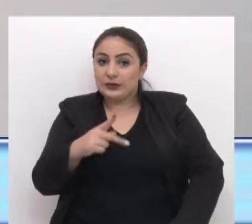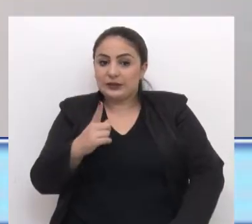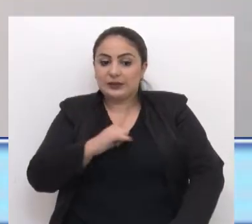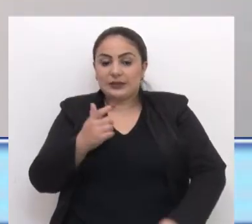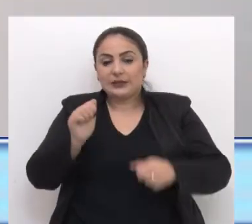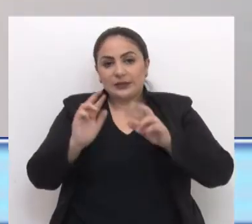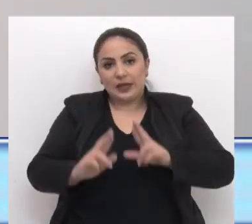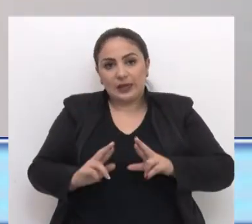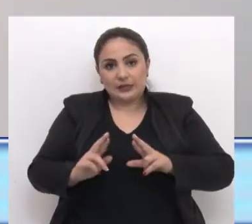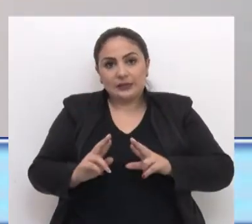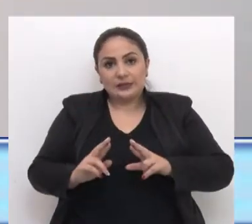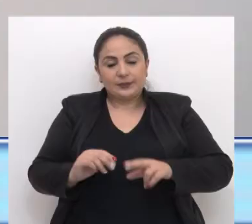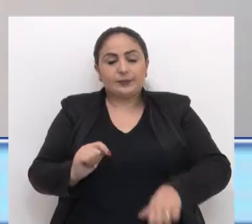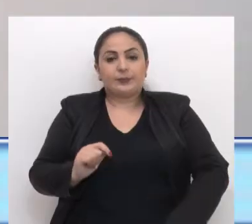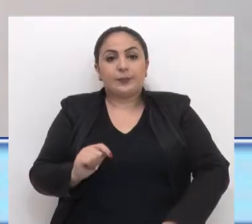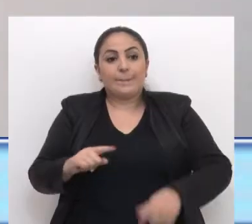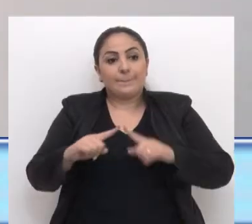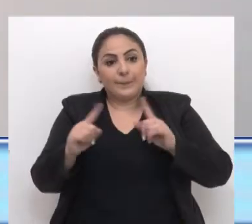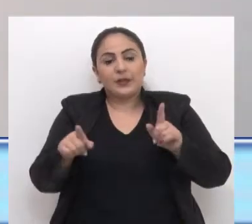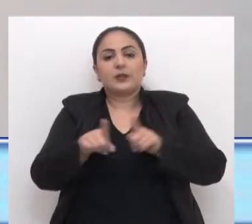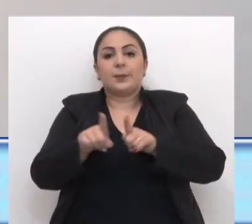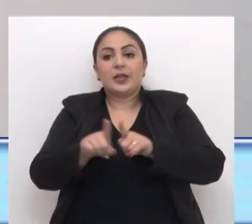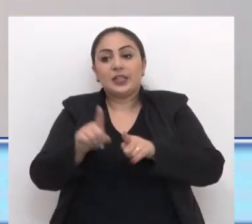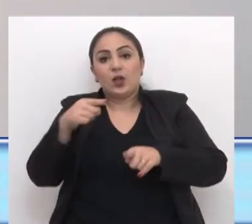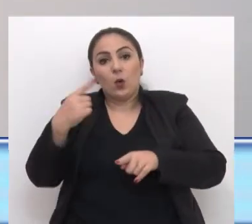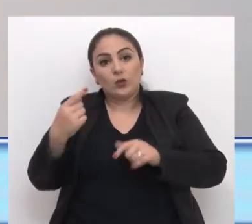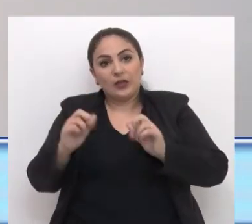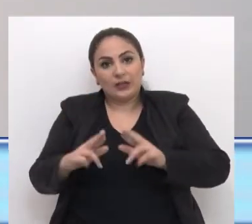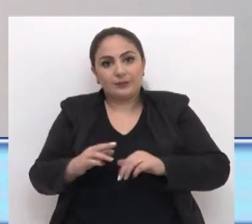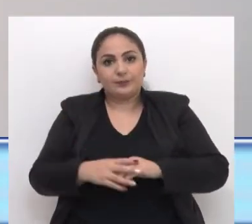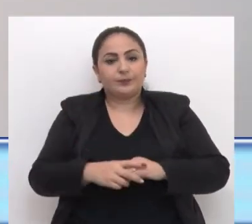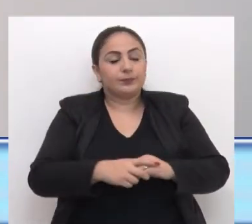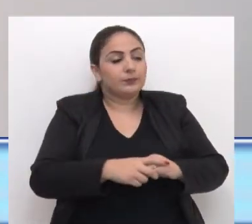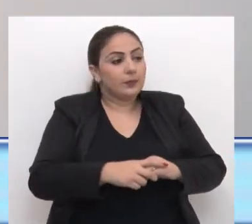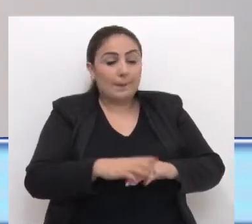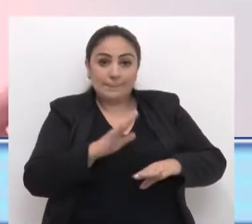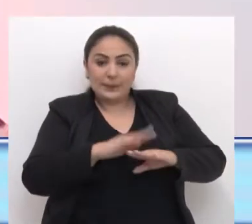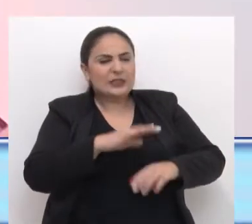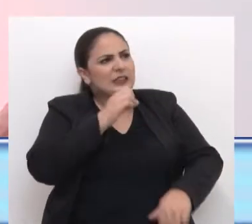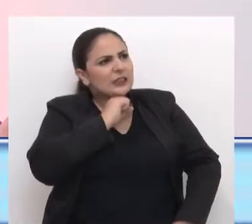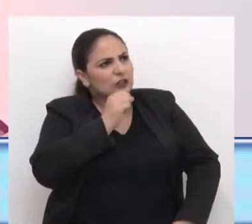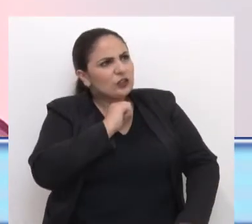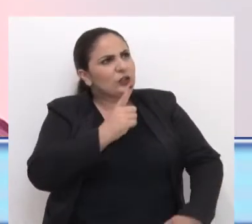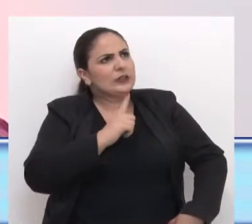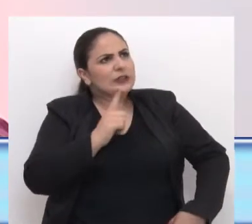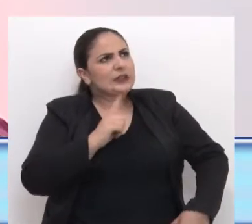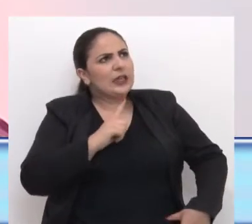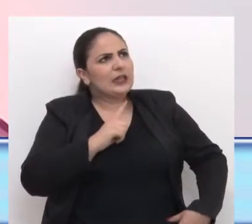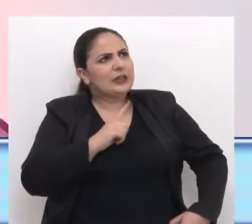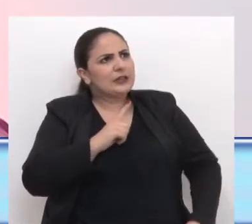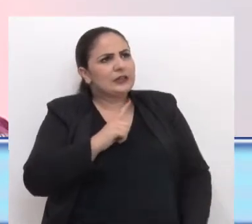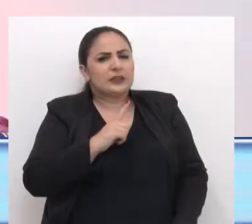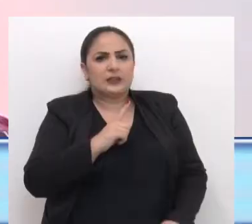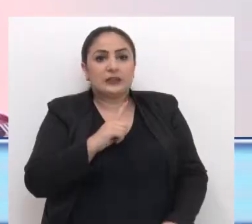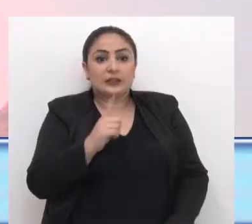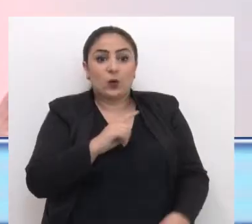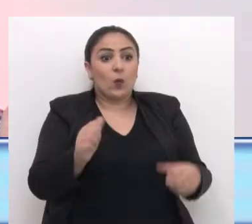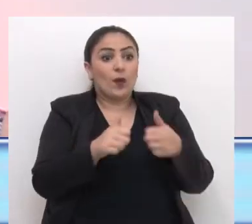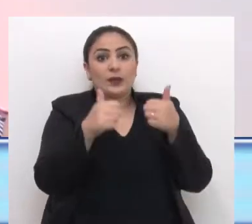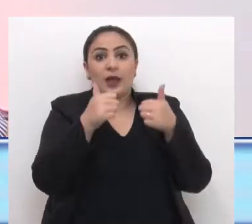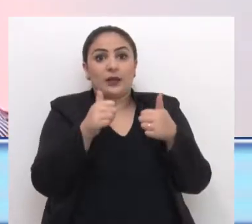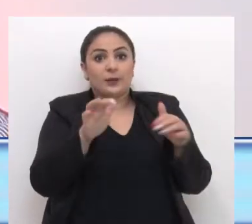vêm dessa área ampla das ciências humanas, mas também de outras áreas. Além de ser um dos mais antigos, é um dos que